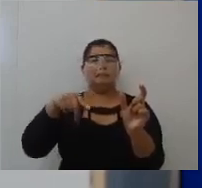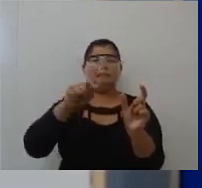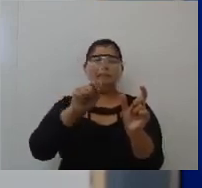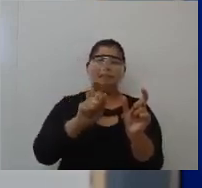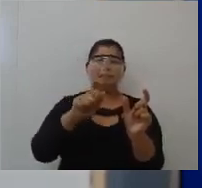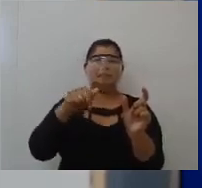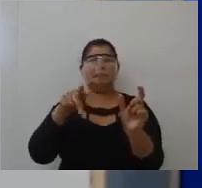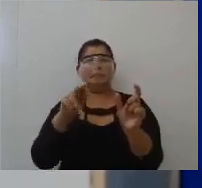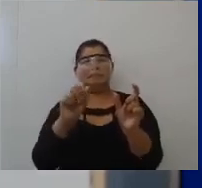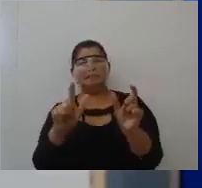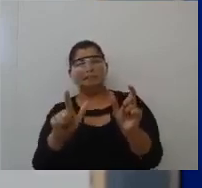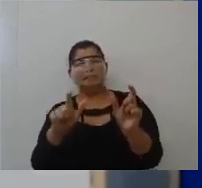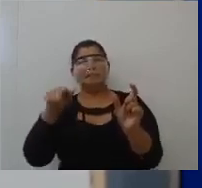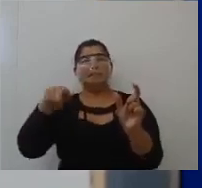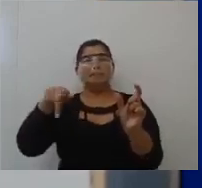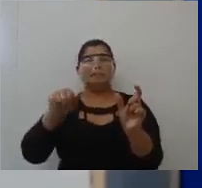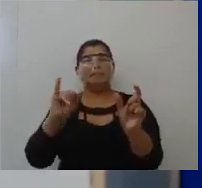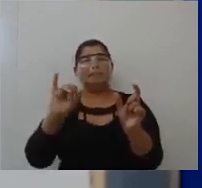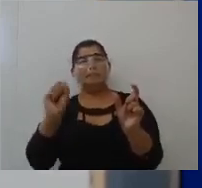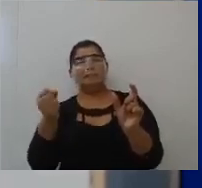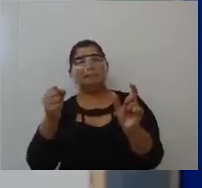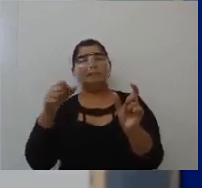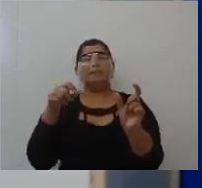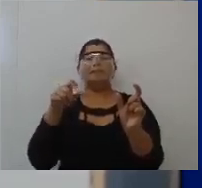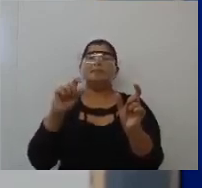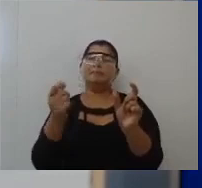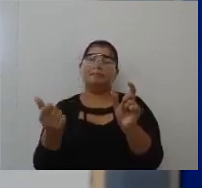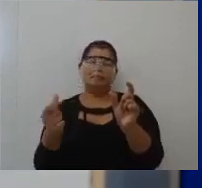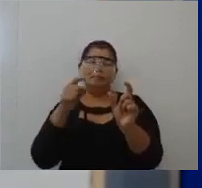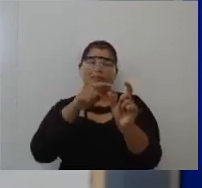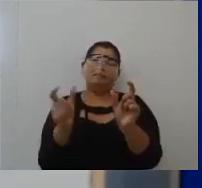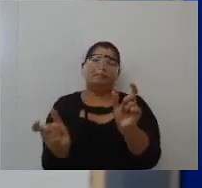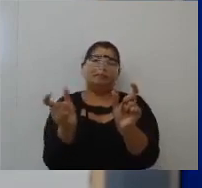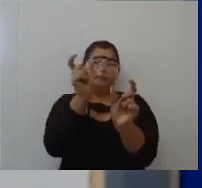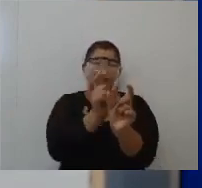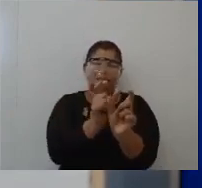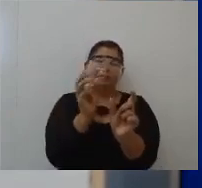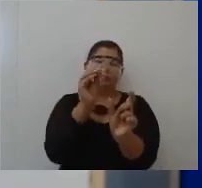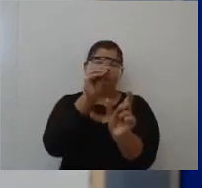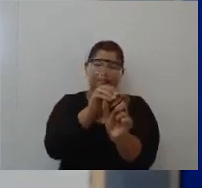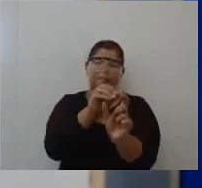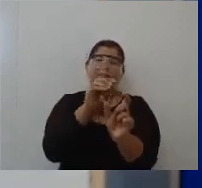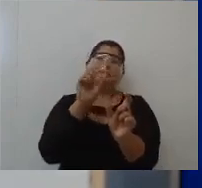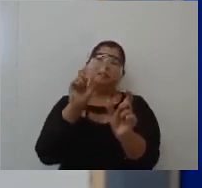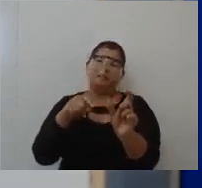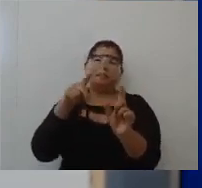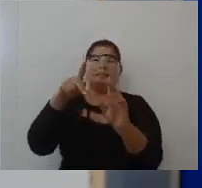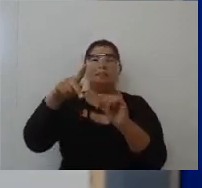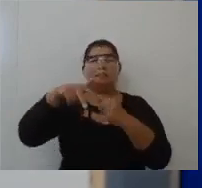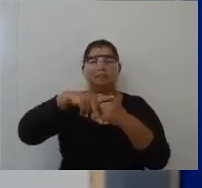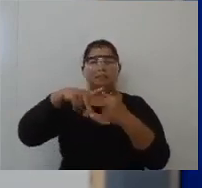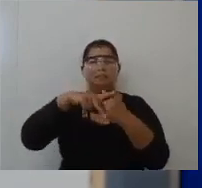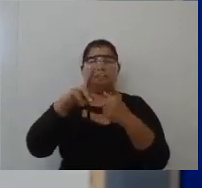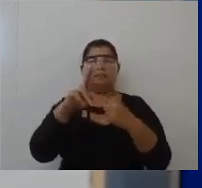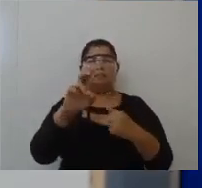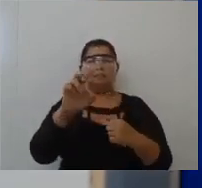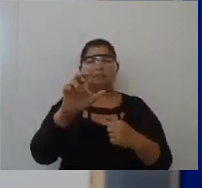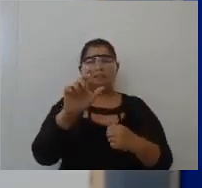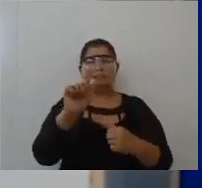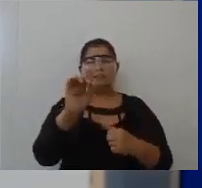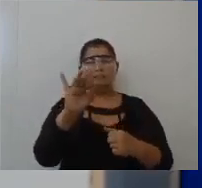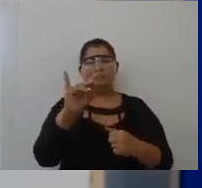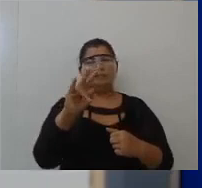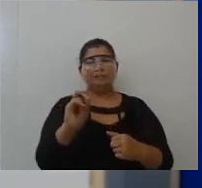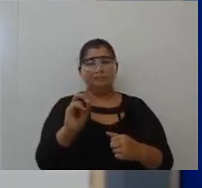qual, os quais, as quais, o que vai ser pronome relativo. Então, o aluno que